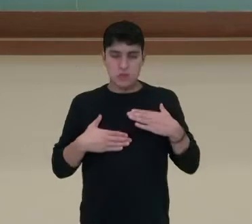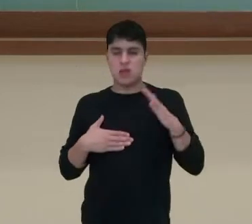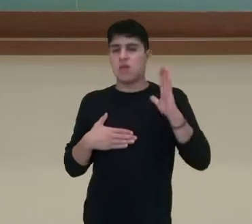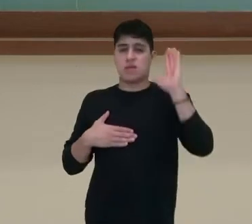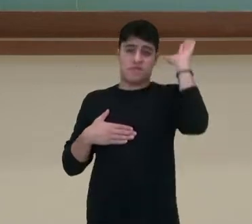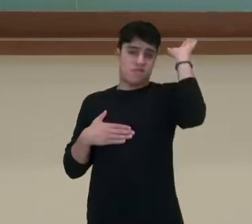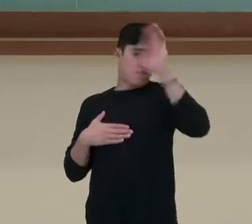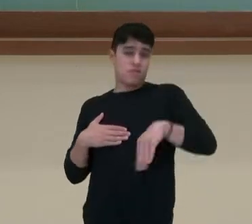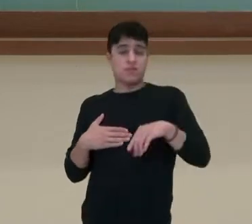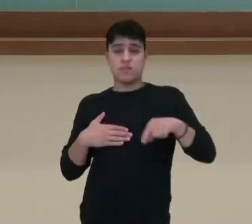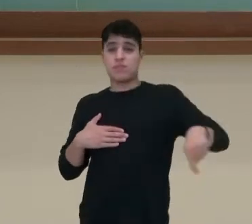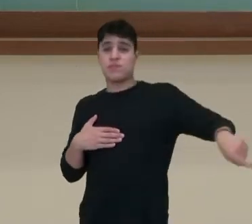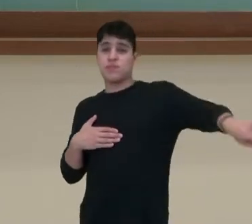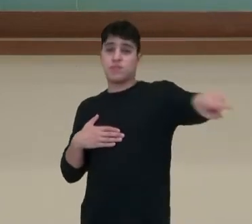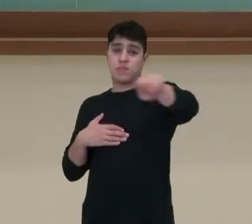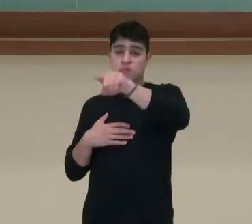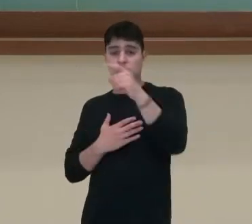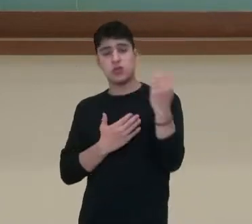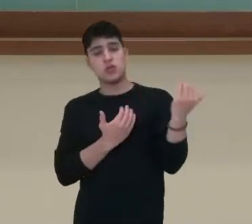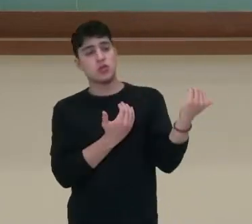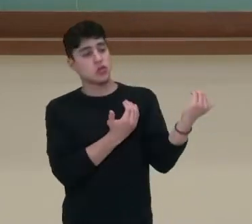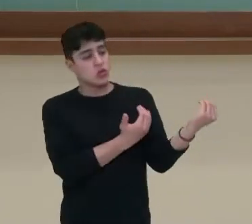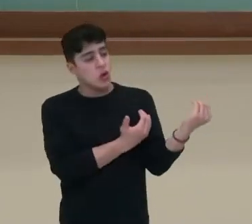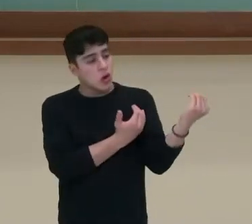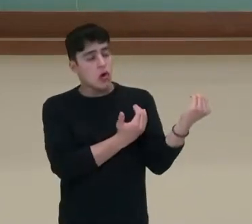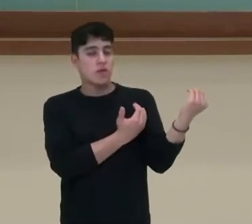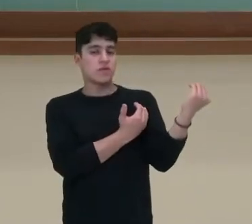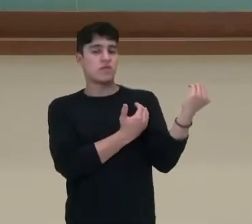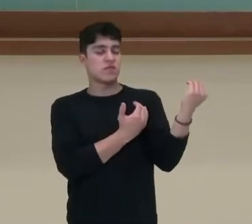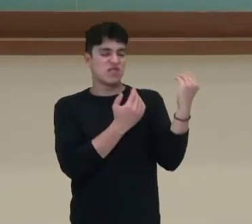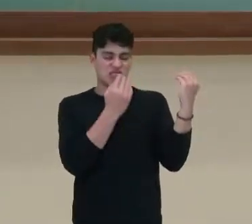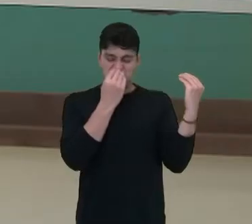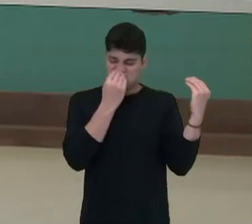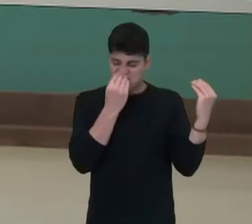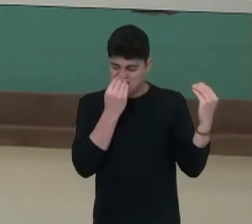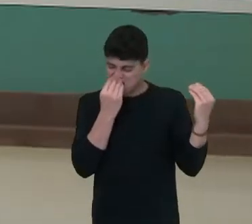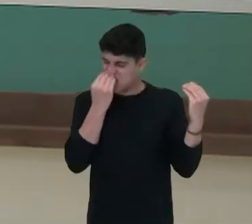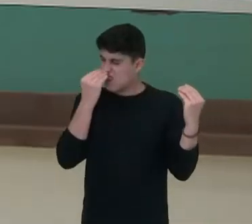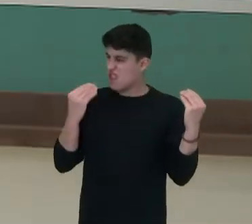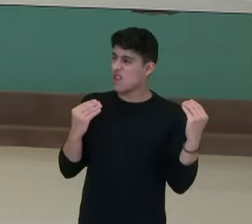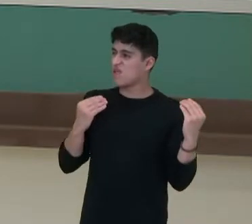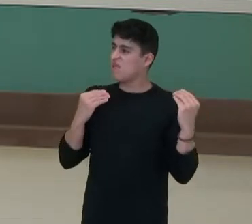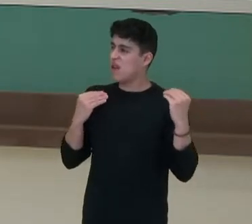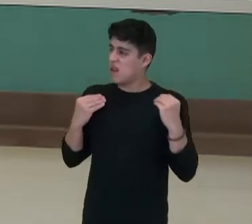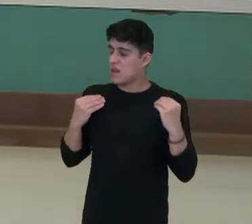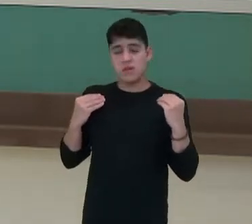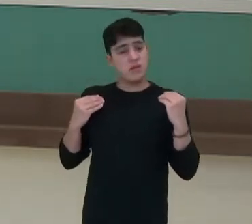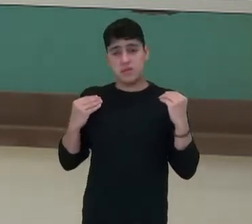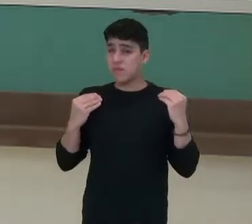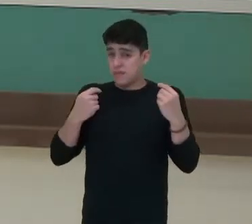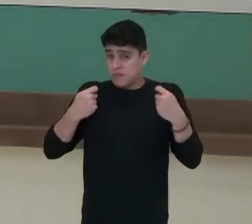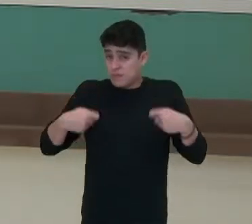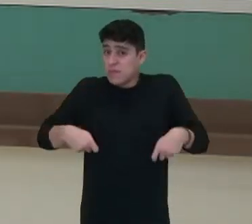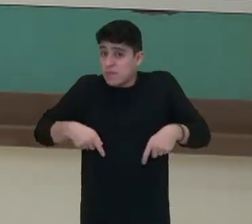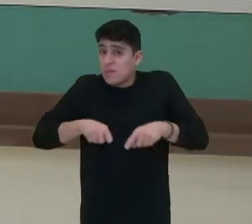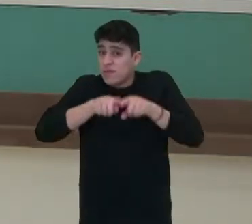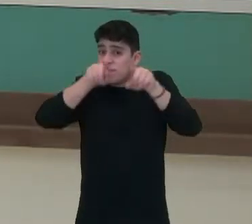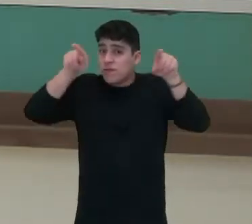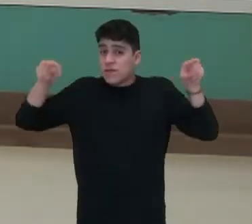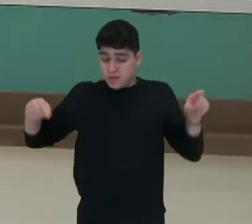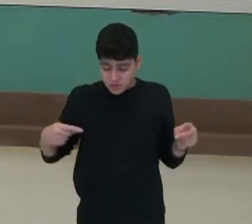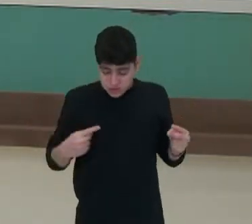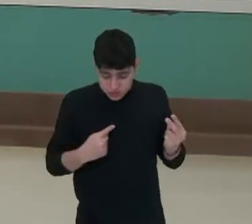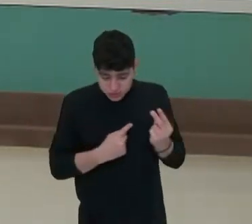você é novo, que não vai dar muita atenção para o seu corpo. Você precisa cuidar dele agora, que quando você se